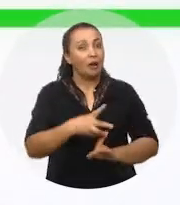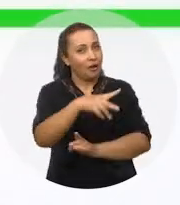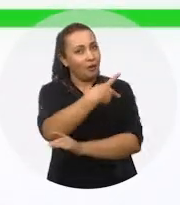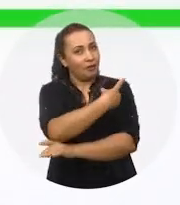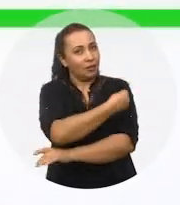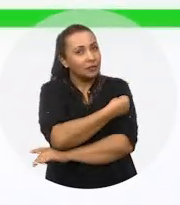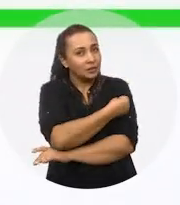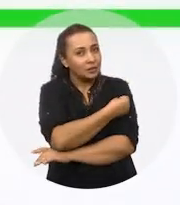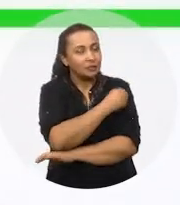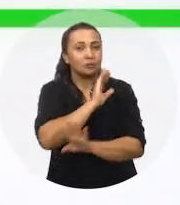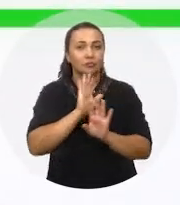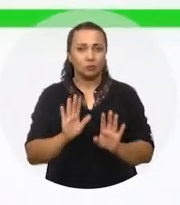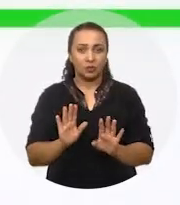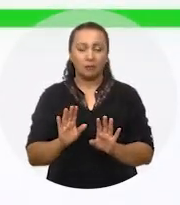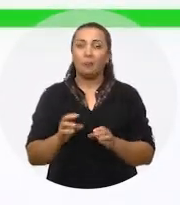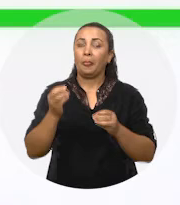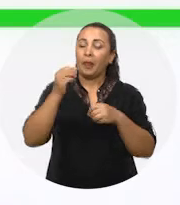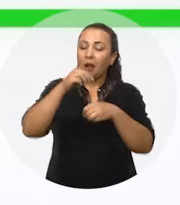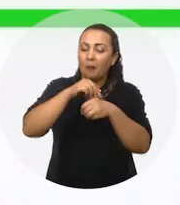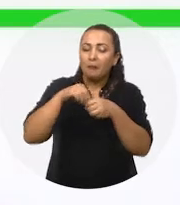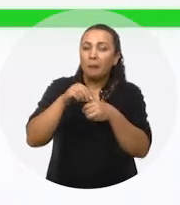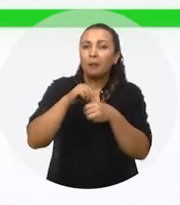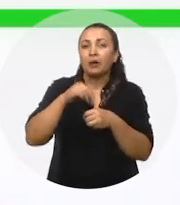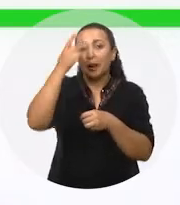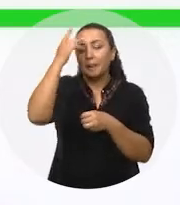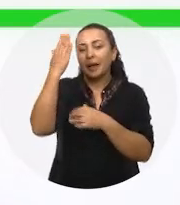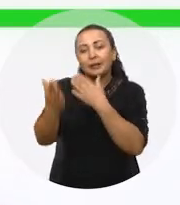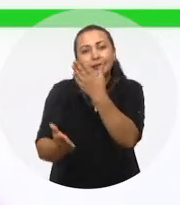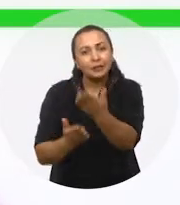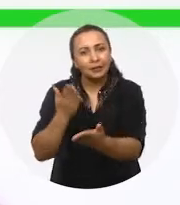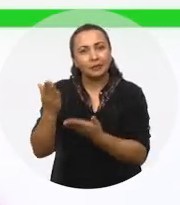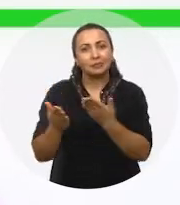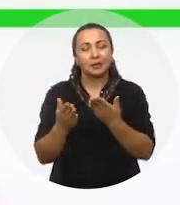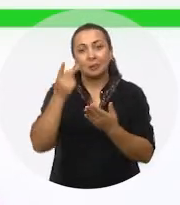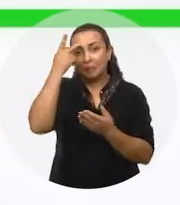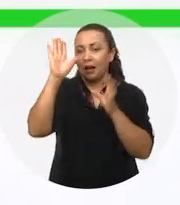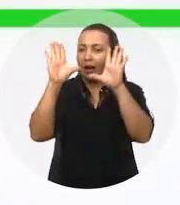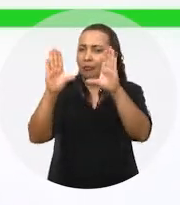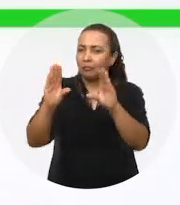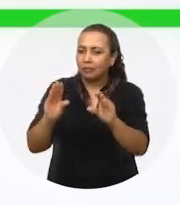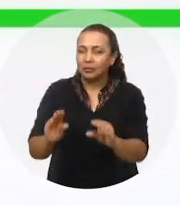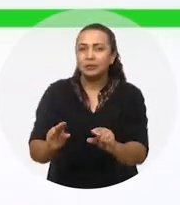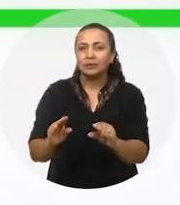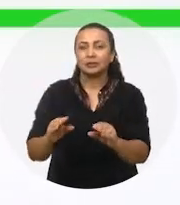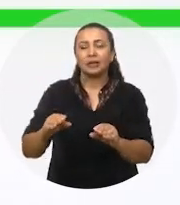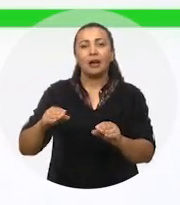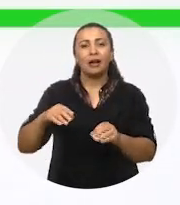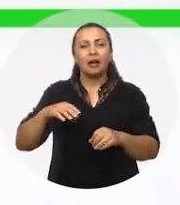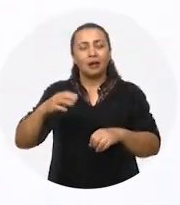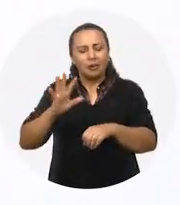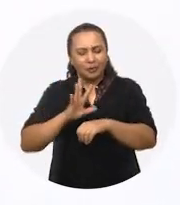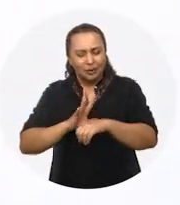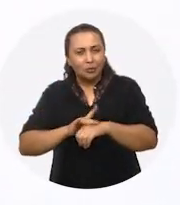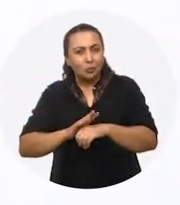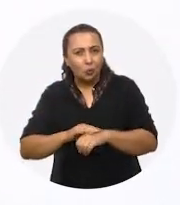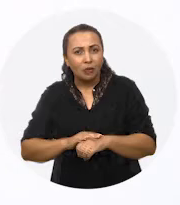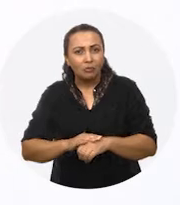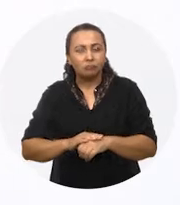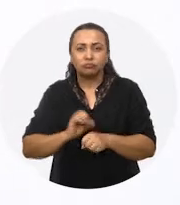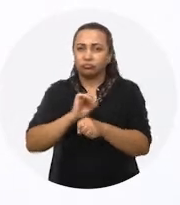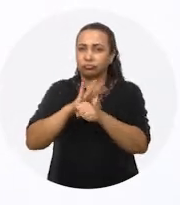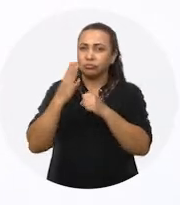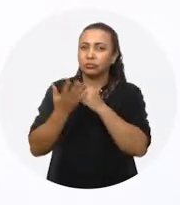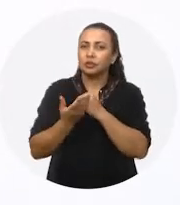as vacinas, certo? Essa molécula, o objetivo dela é tratamento, que seria amenizar os sintomas da Covid,